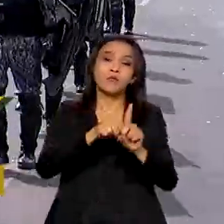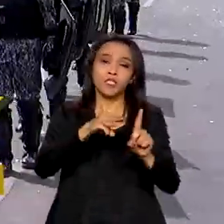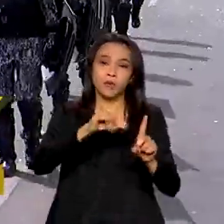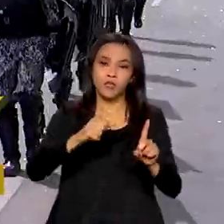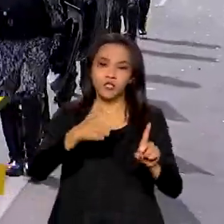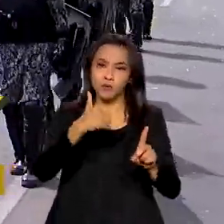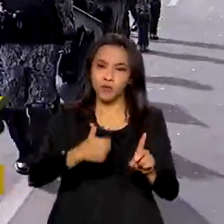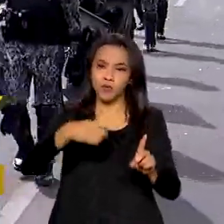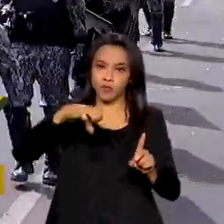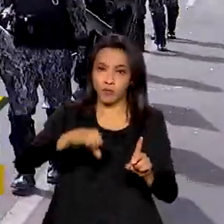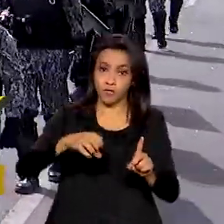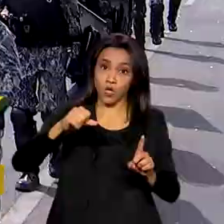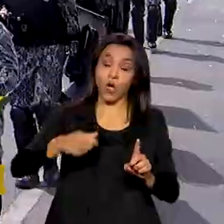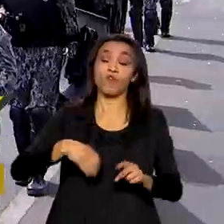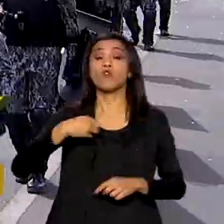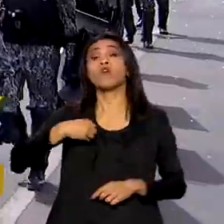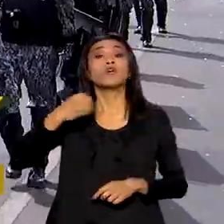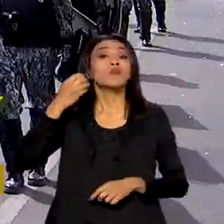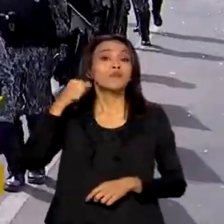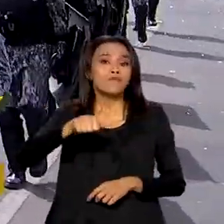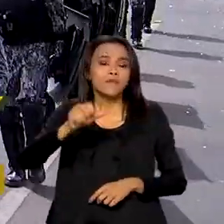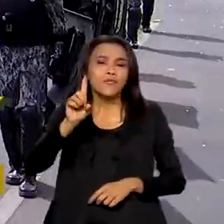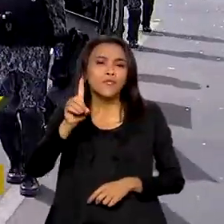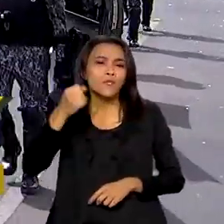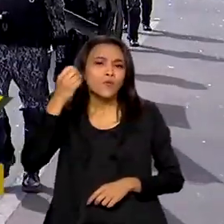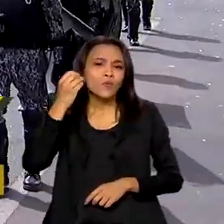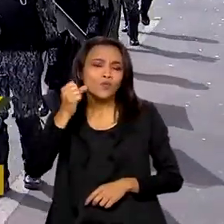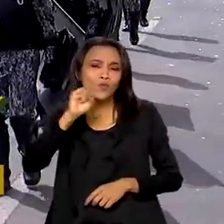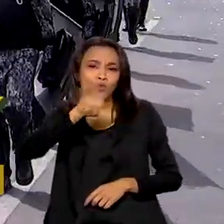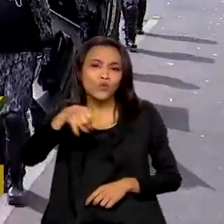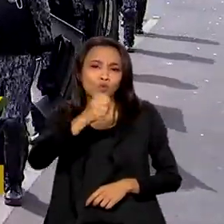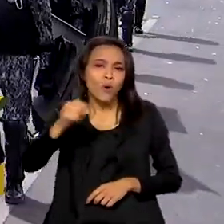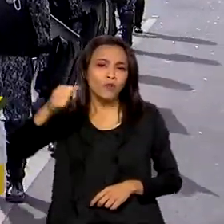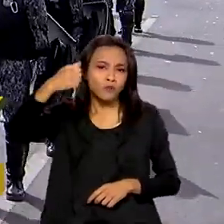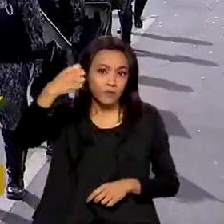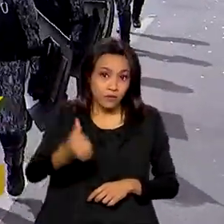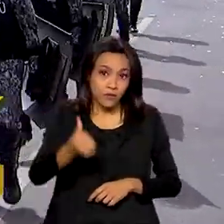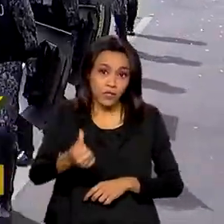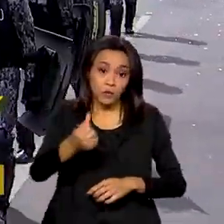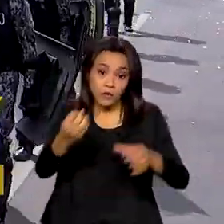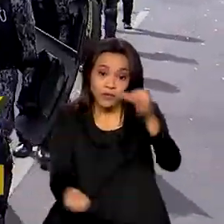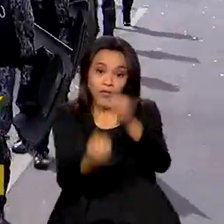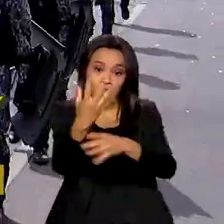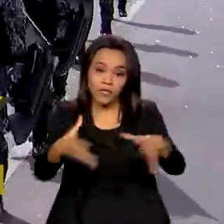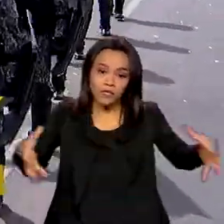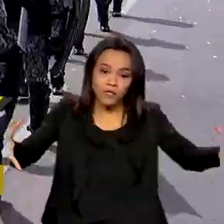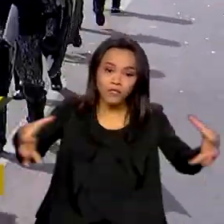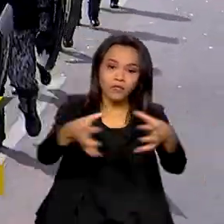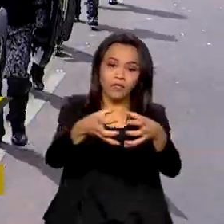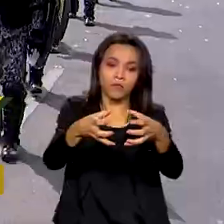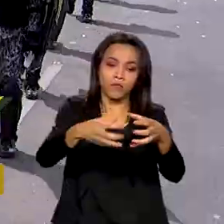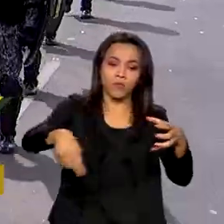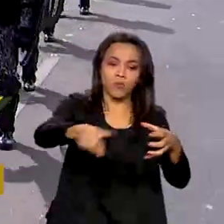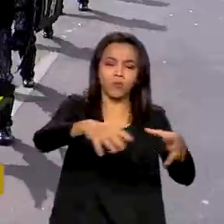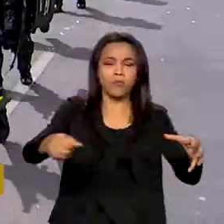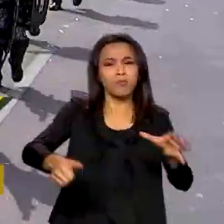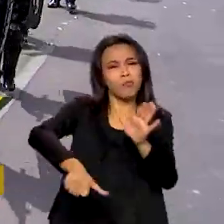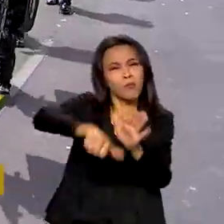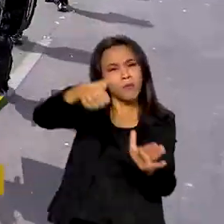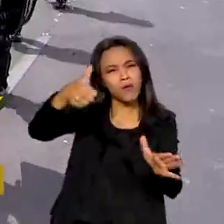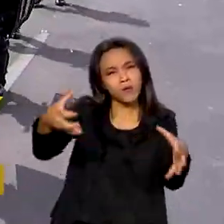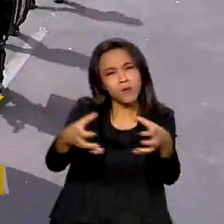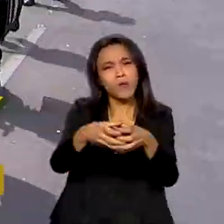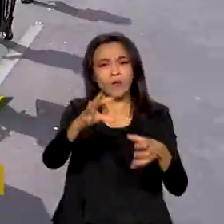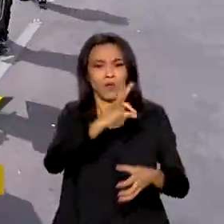1809, Dom João VI cria a Divisão Militar da Guarda Real de Polícia, primeiro núcleo da Polícia Militar do Distrito